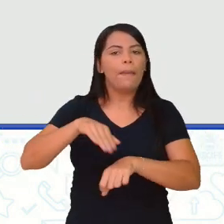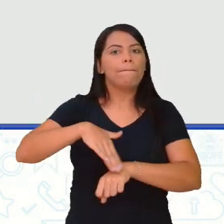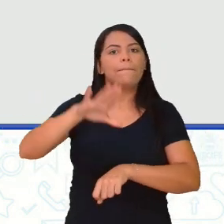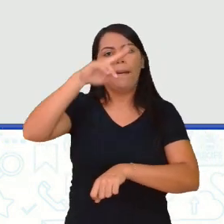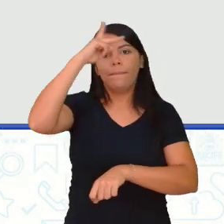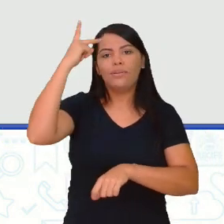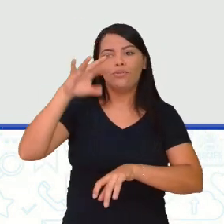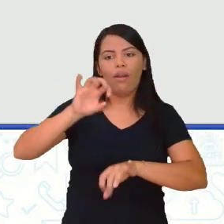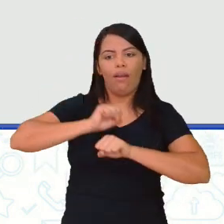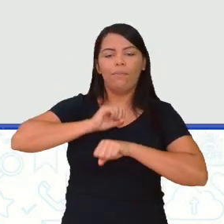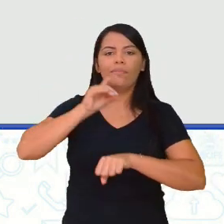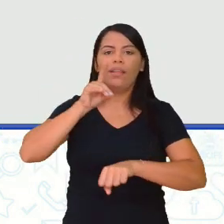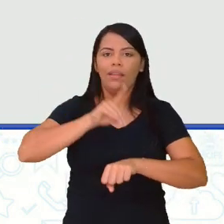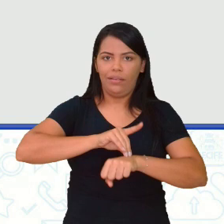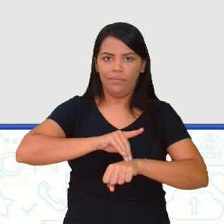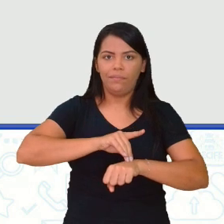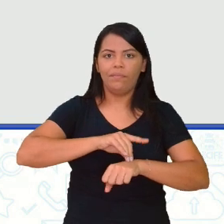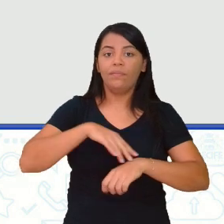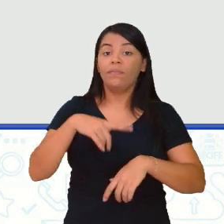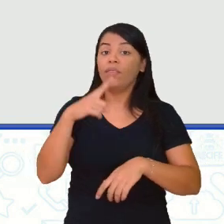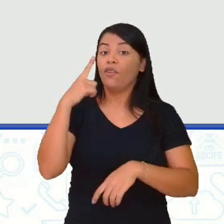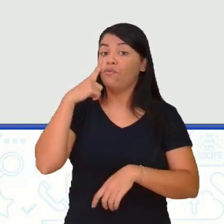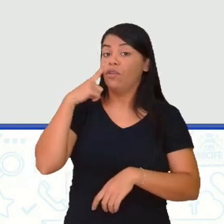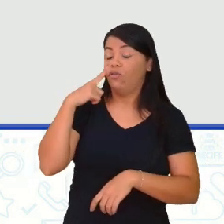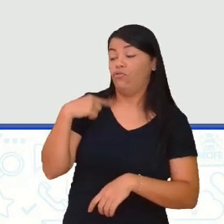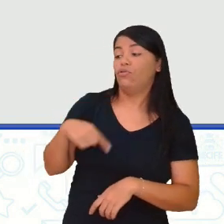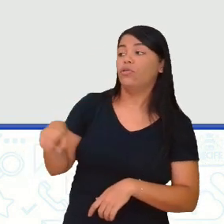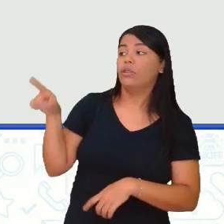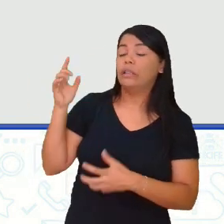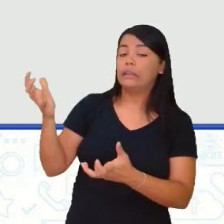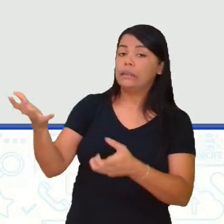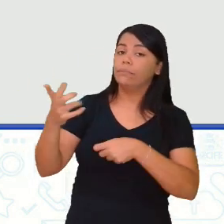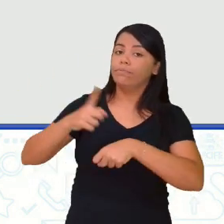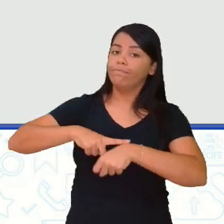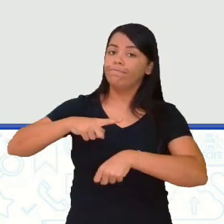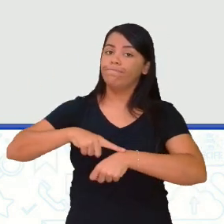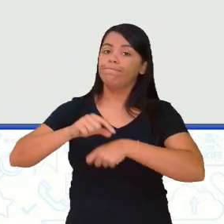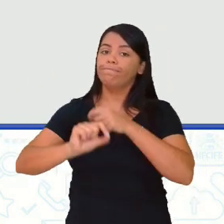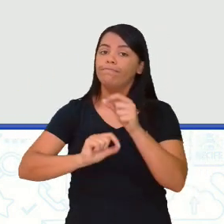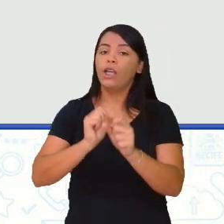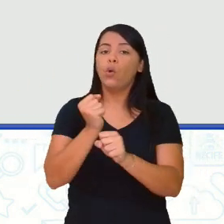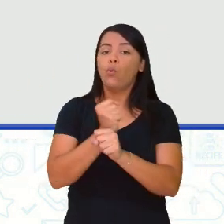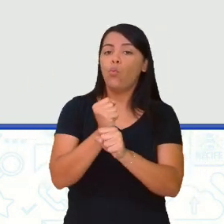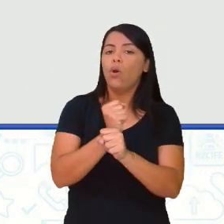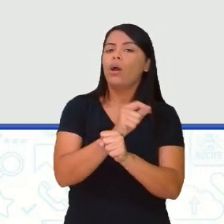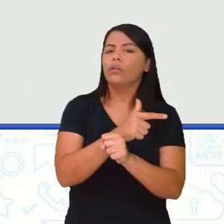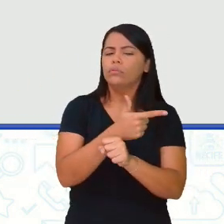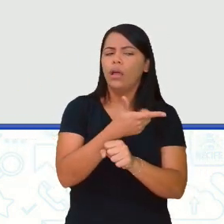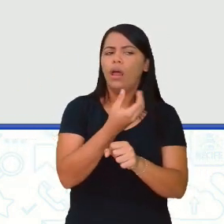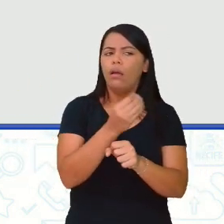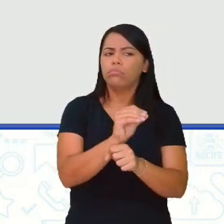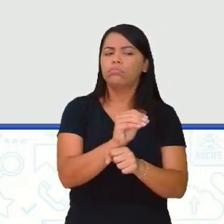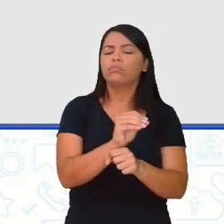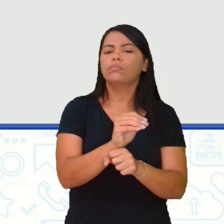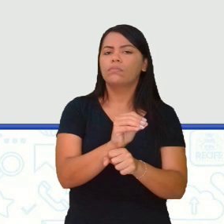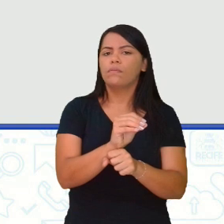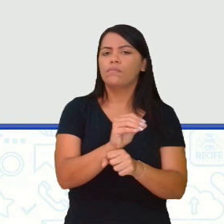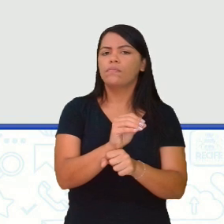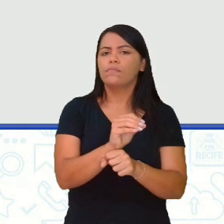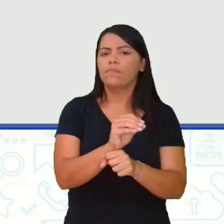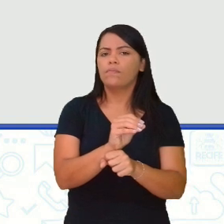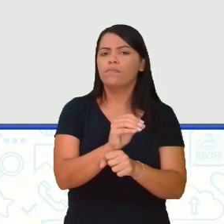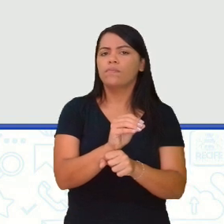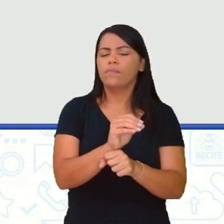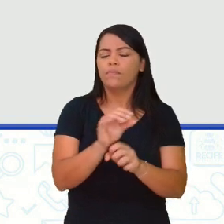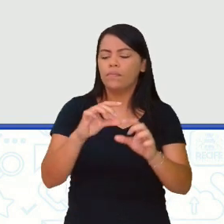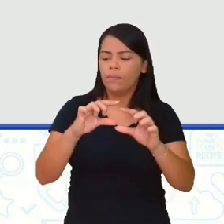dengue. Veja, ele quer que o tempo, né, o ano lá que está marcado no